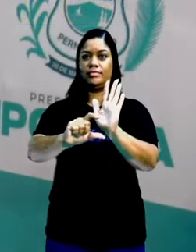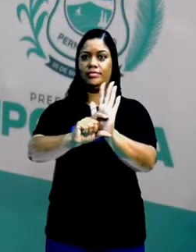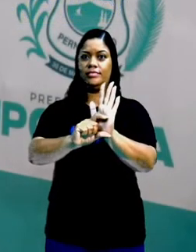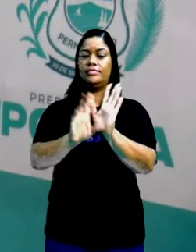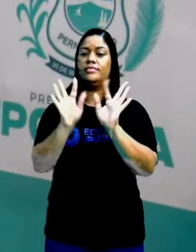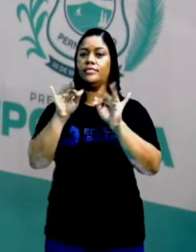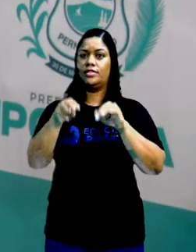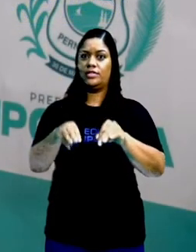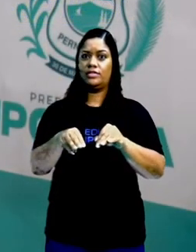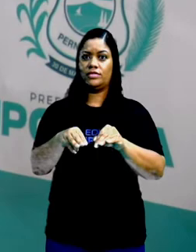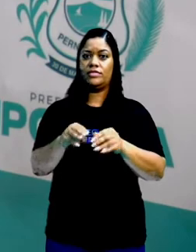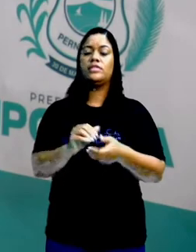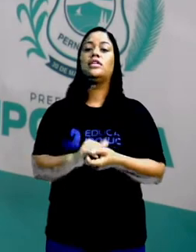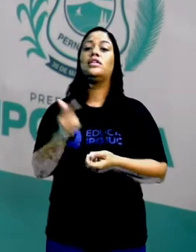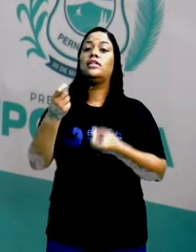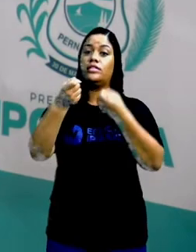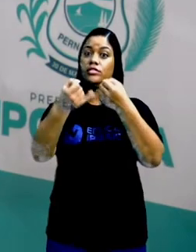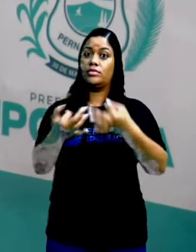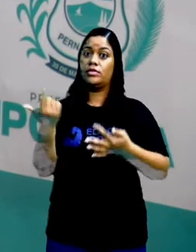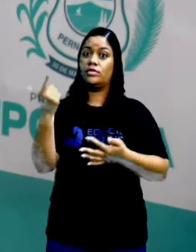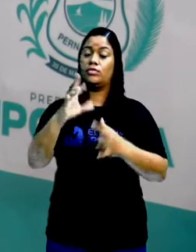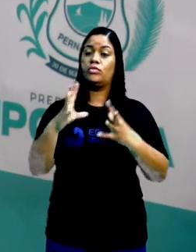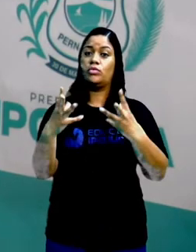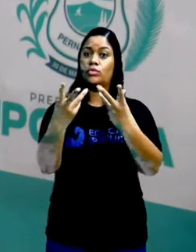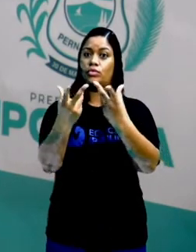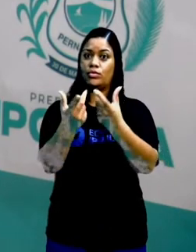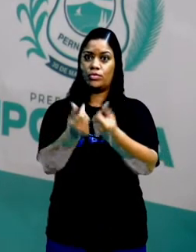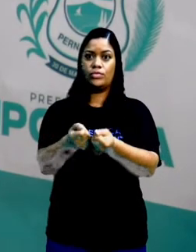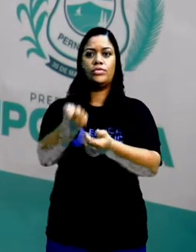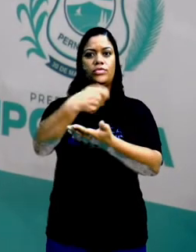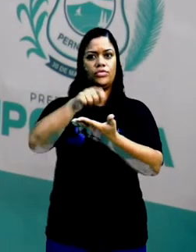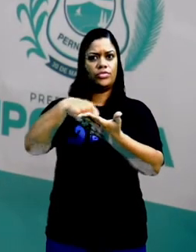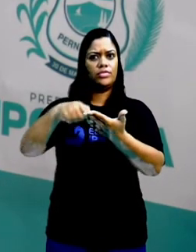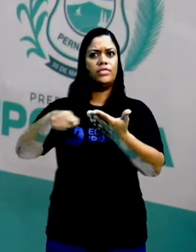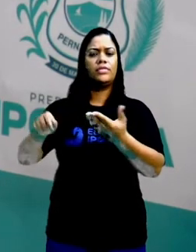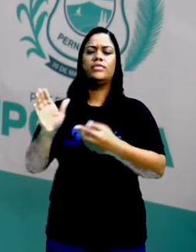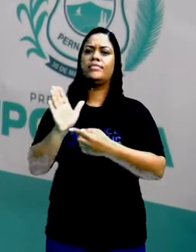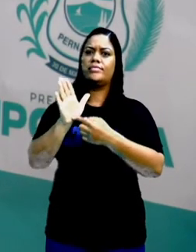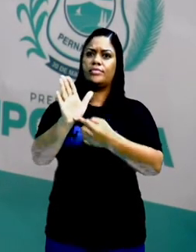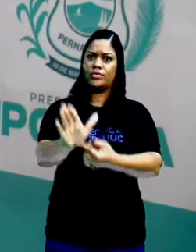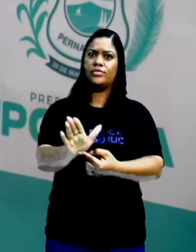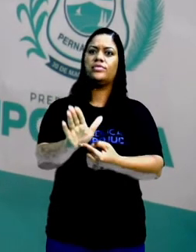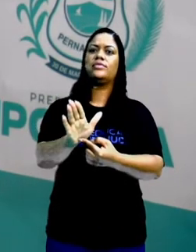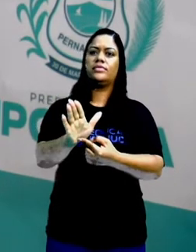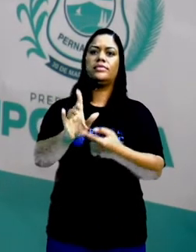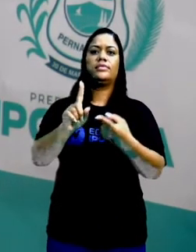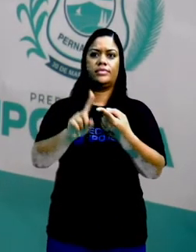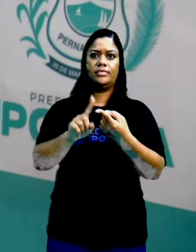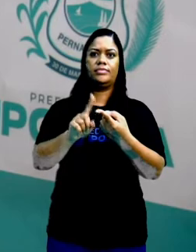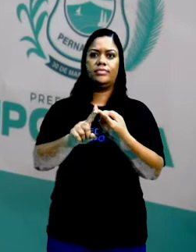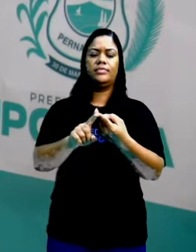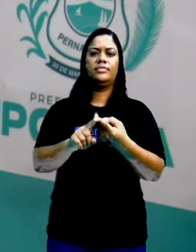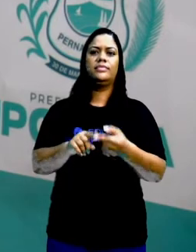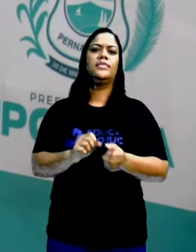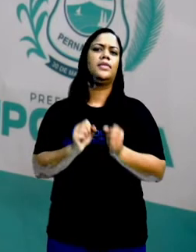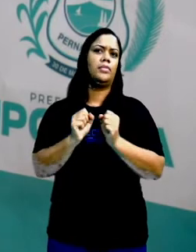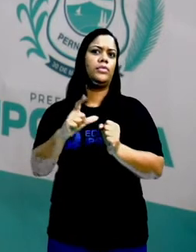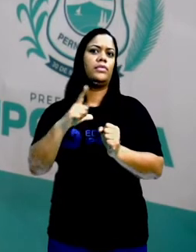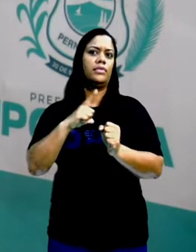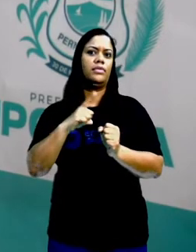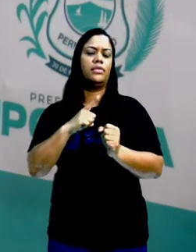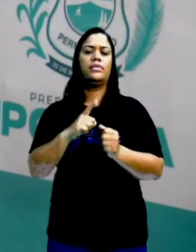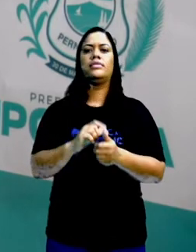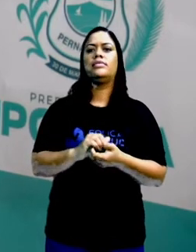você reforça tudo que você colocou tá certo e propondo aí mostrando não é de repente